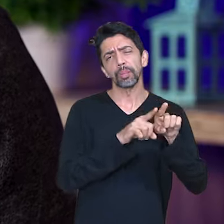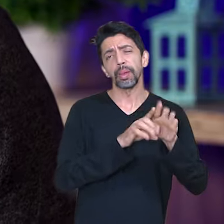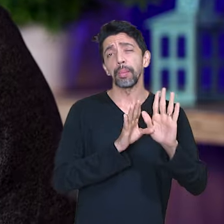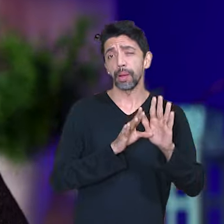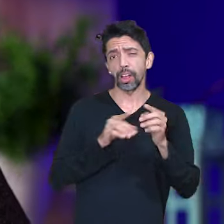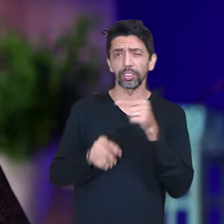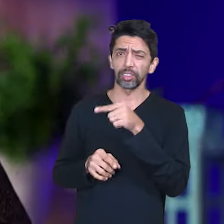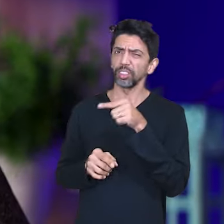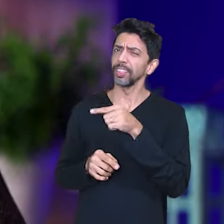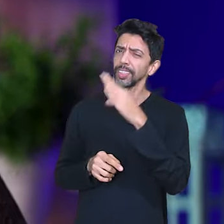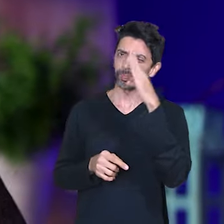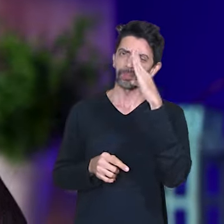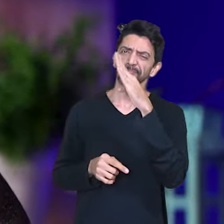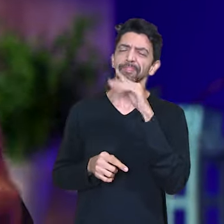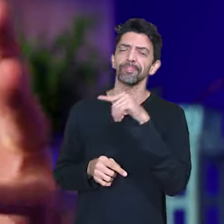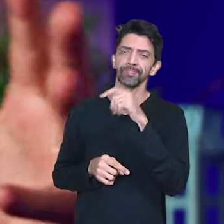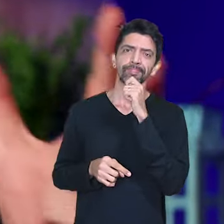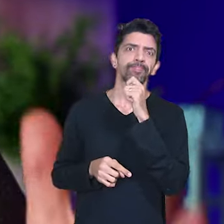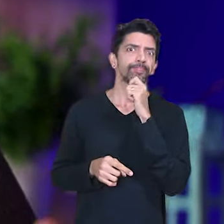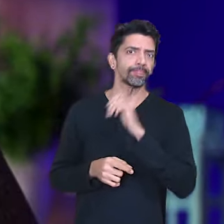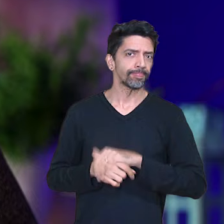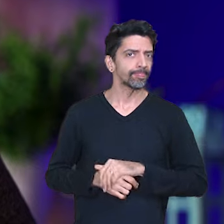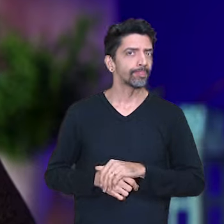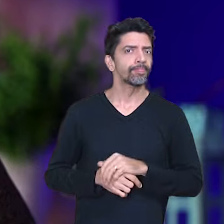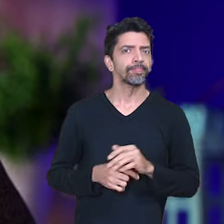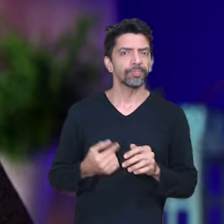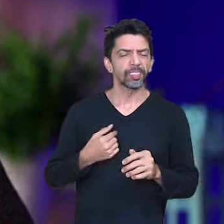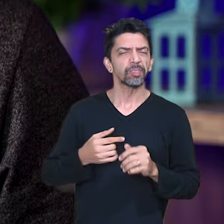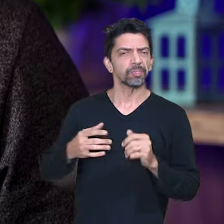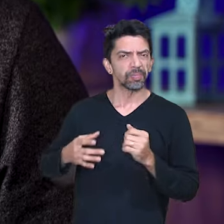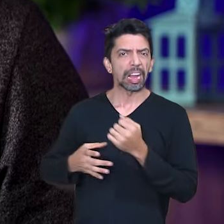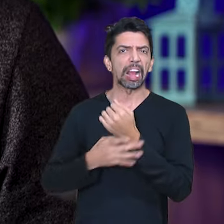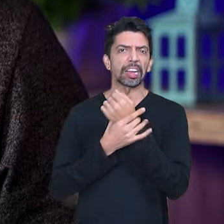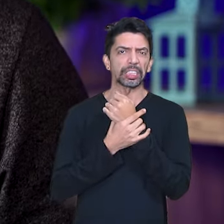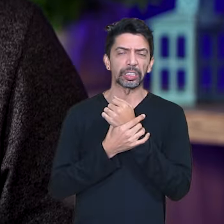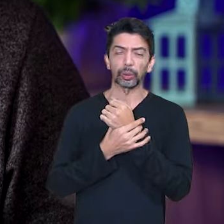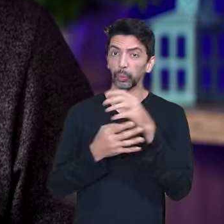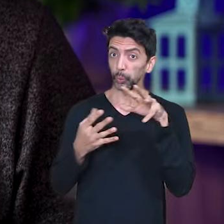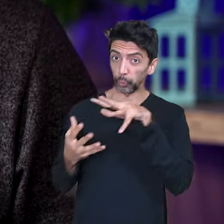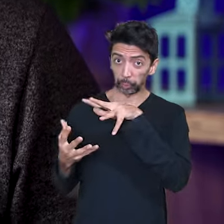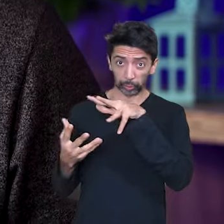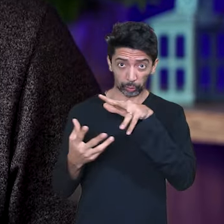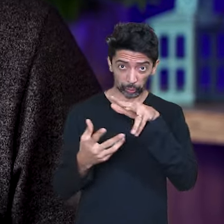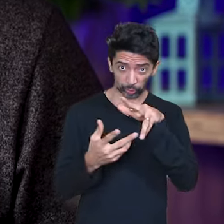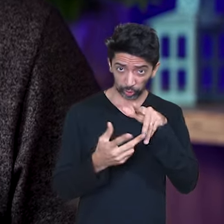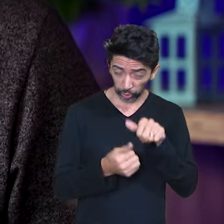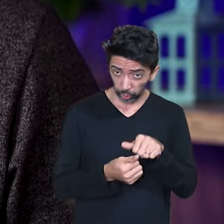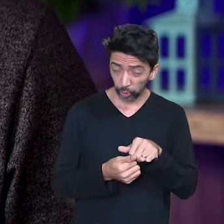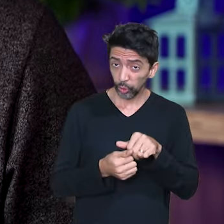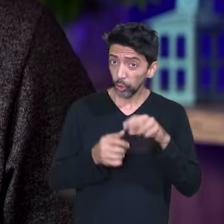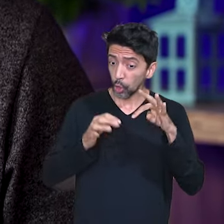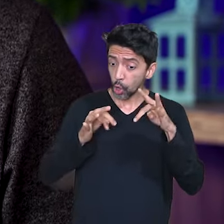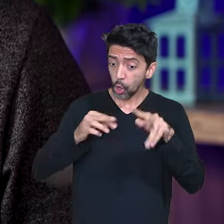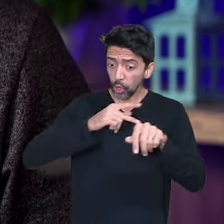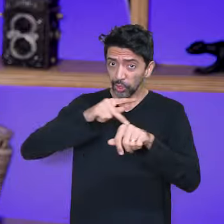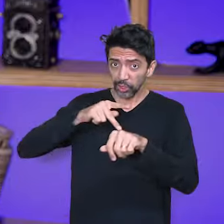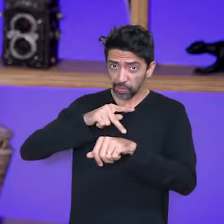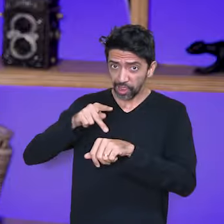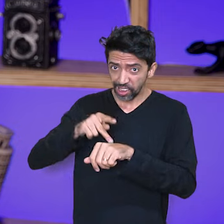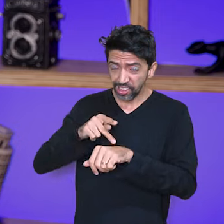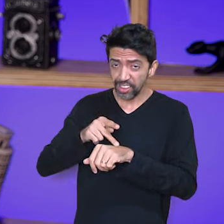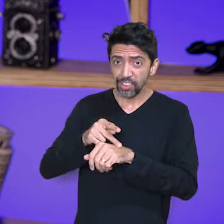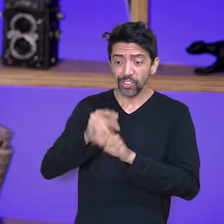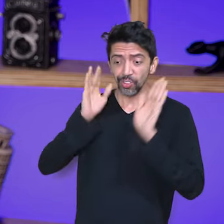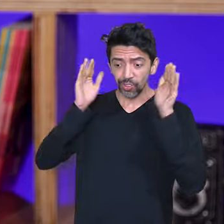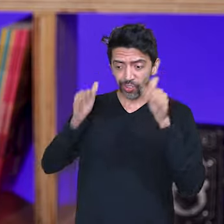garanto para você, o mundo já está totalmente dolarizado, ou seja, o Brasil também está dolarizado. A